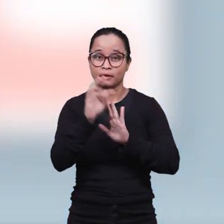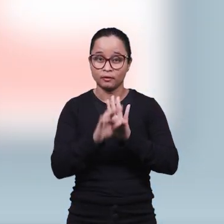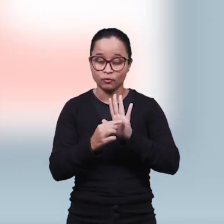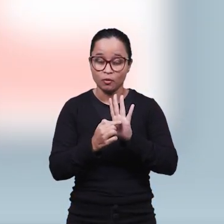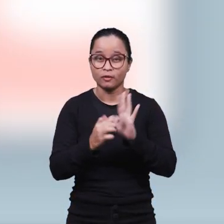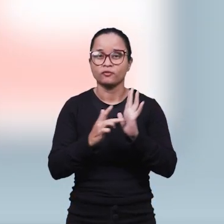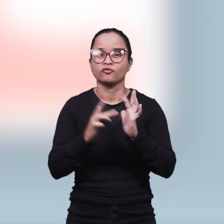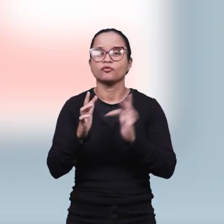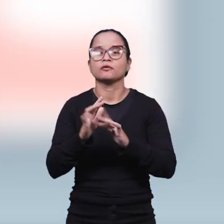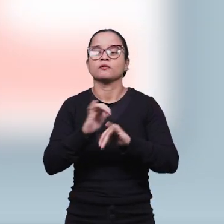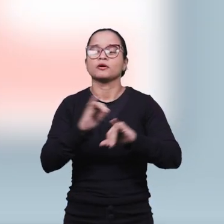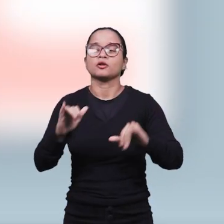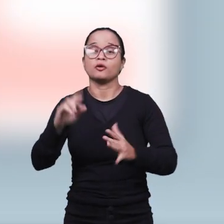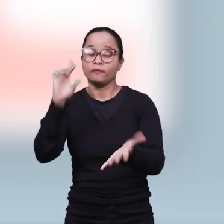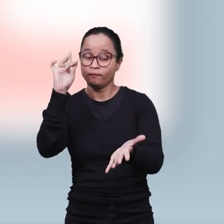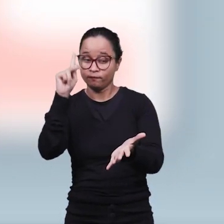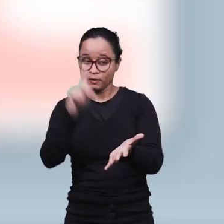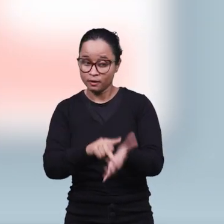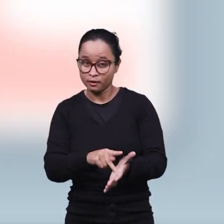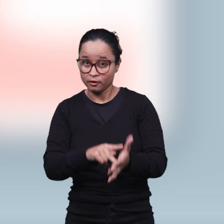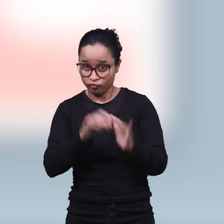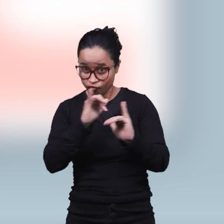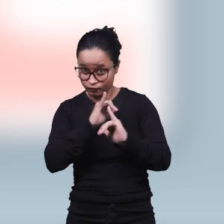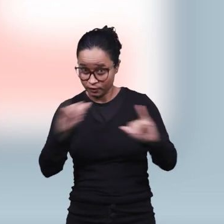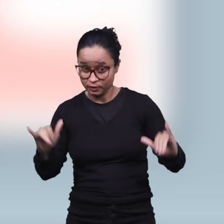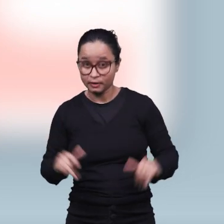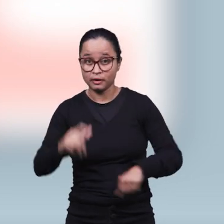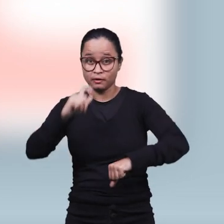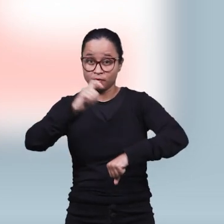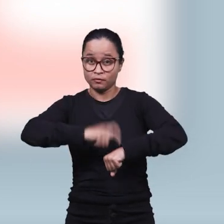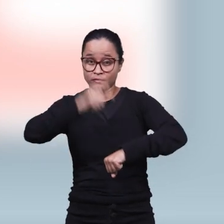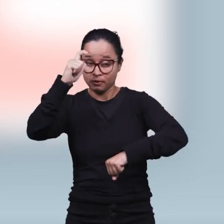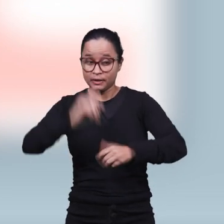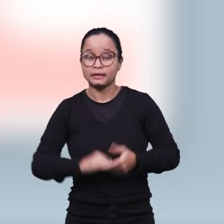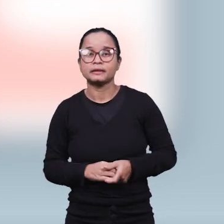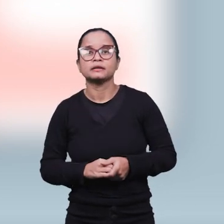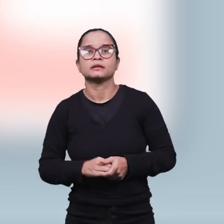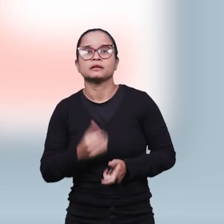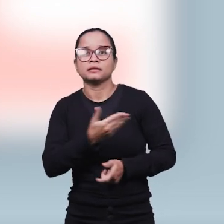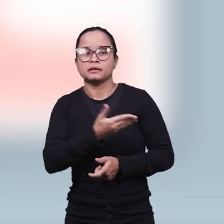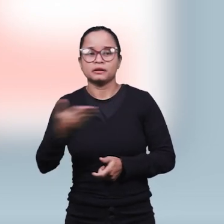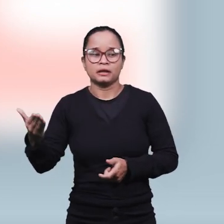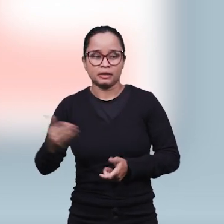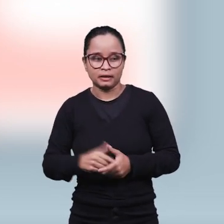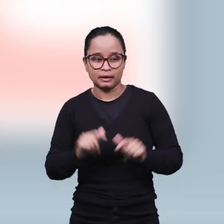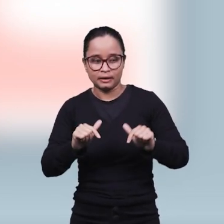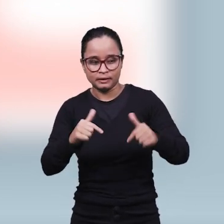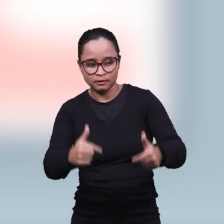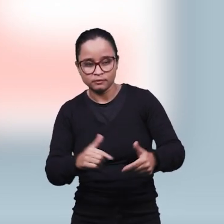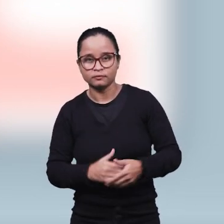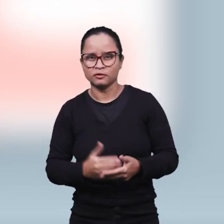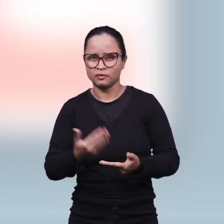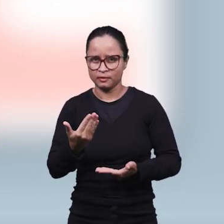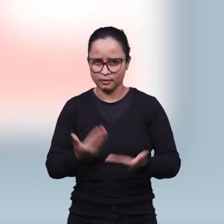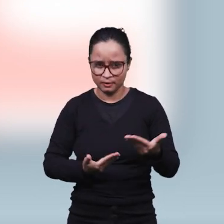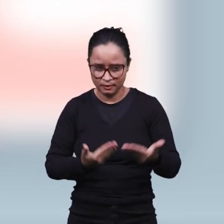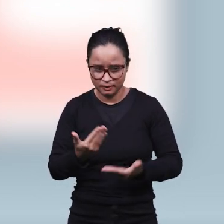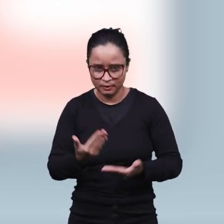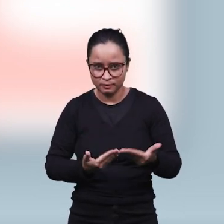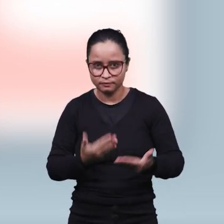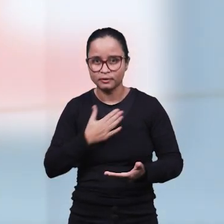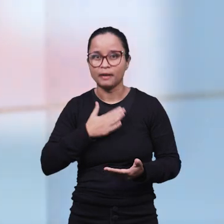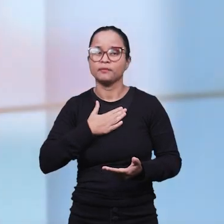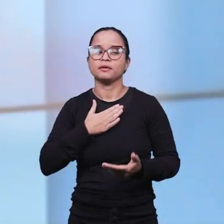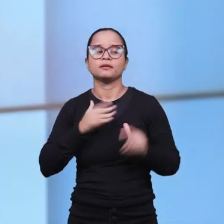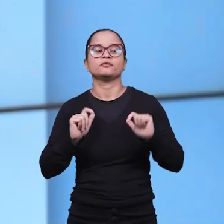diz: "Em verdade vos digo que quando o fizestes a um destes meus pequeninos irmãos, a mim o